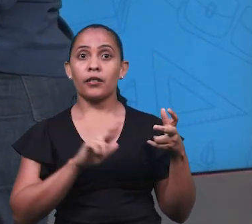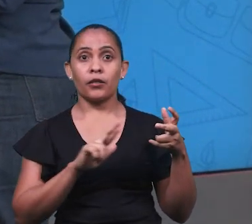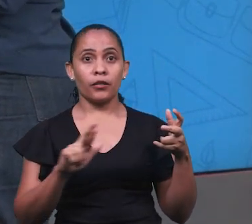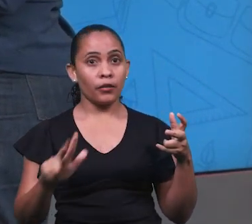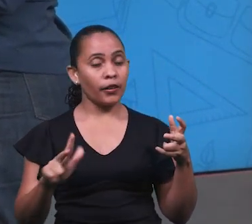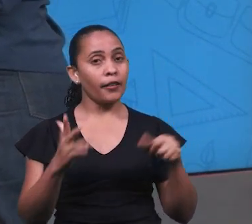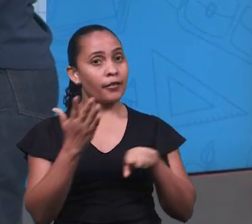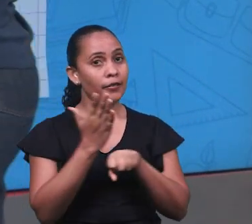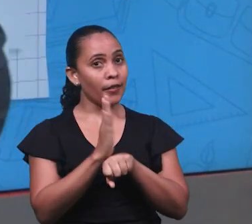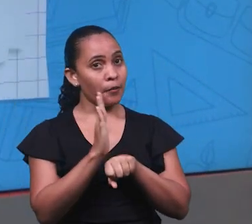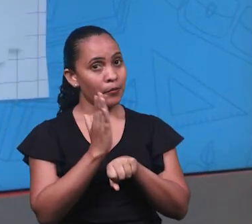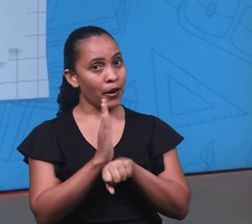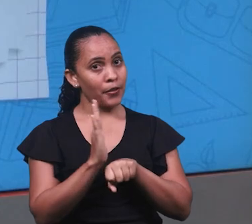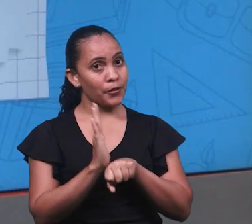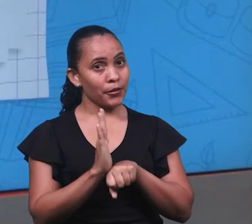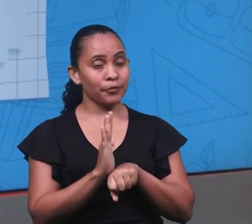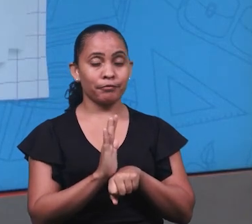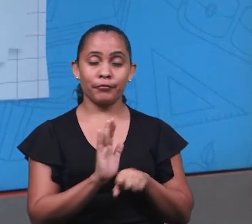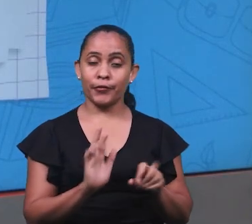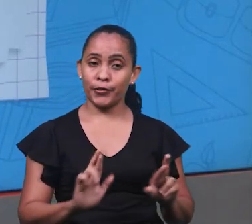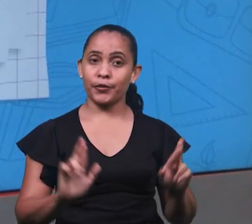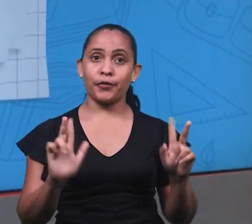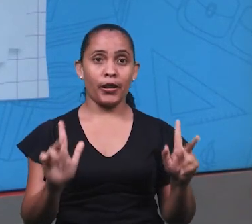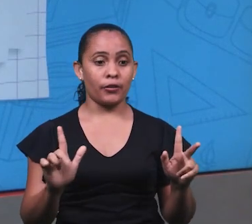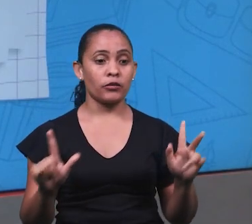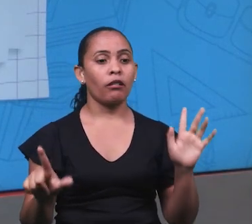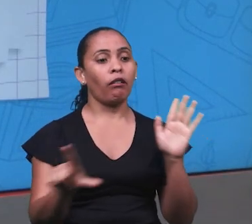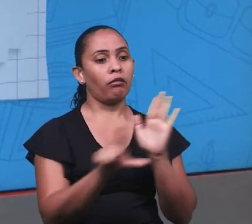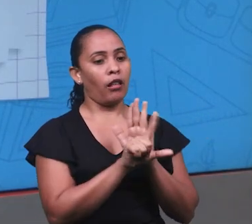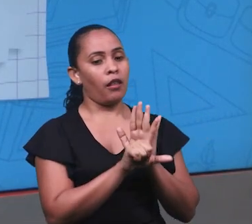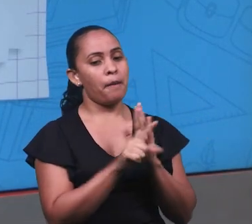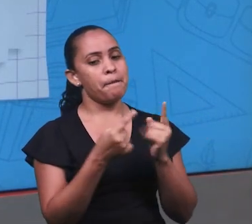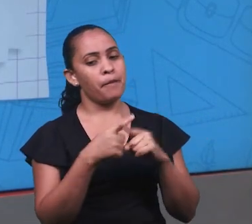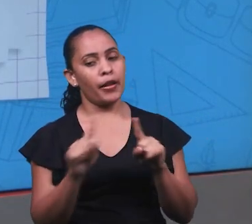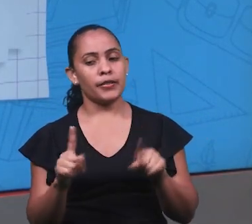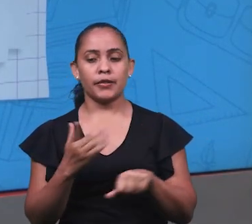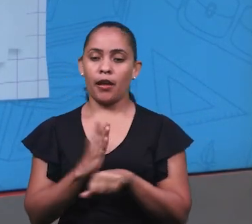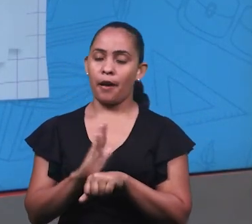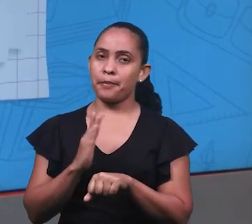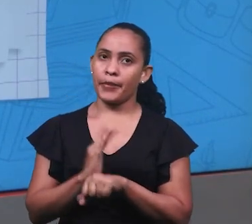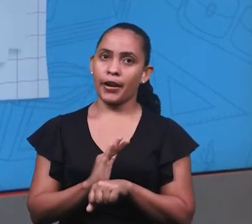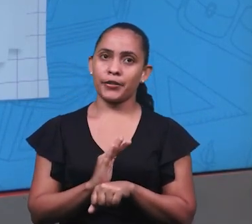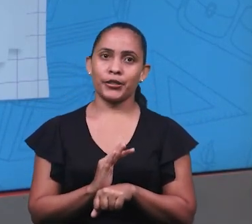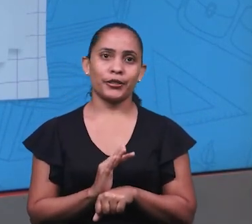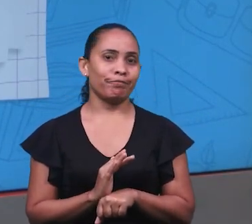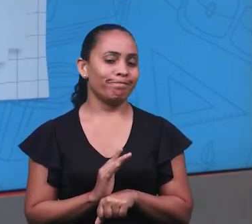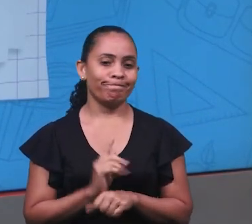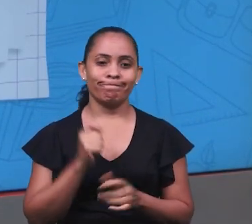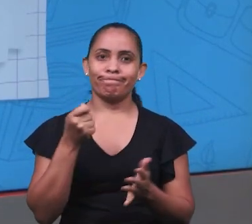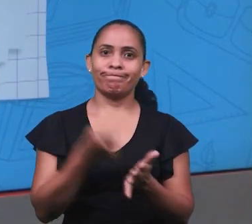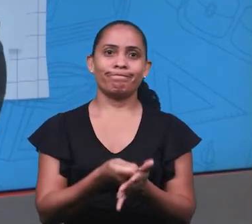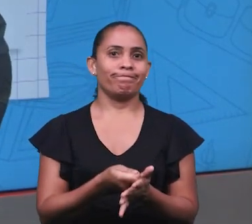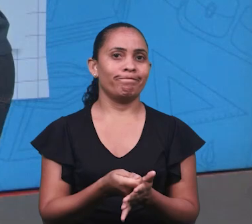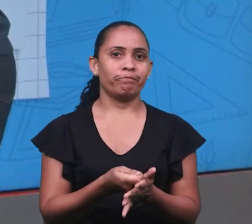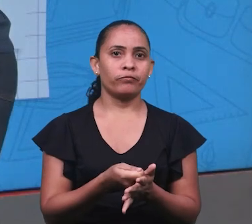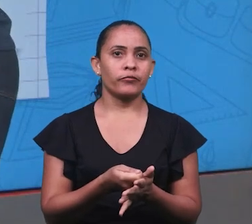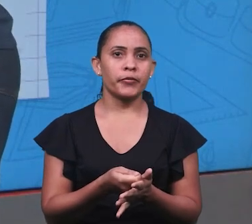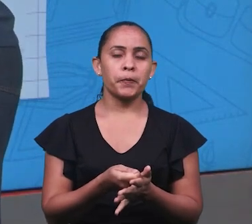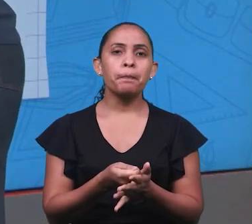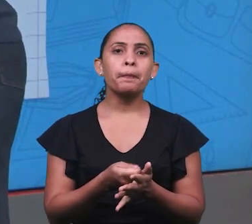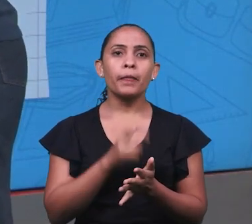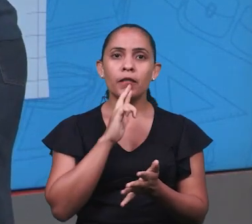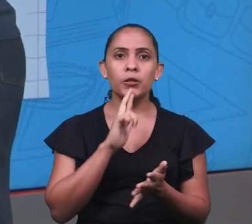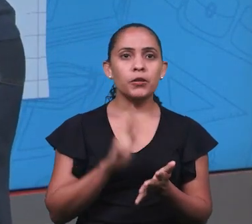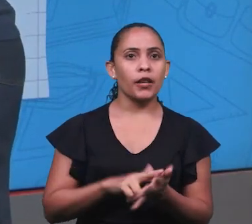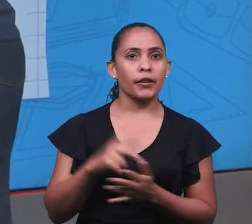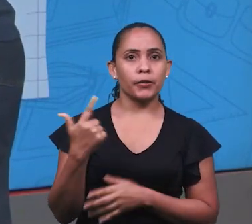reverberado na prática. Ou seja, o que está na lei, na prática, não se efetiva. Visto que ainda há,